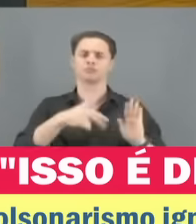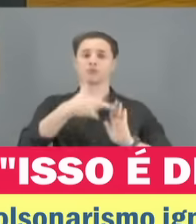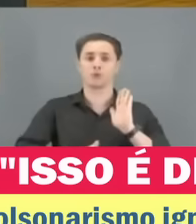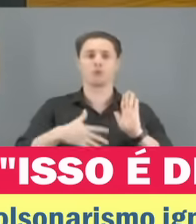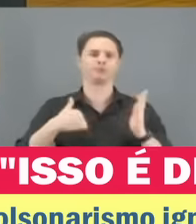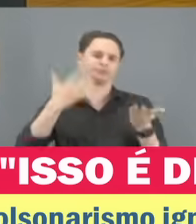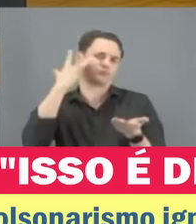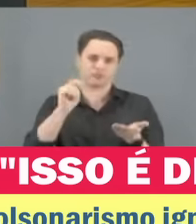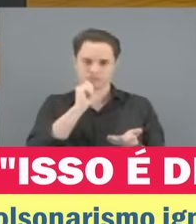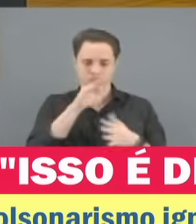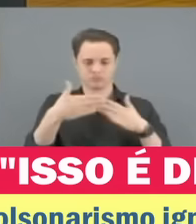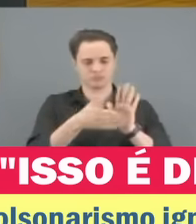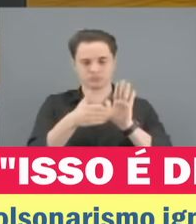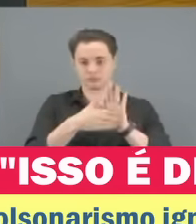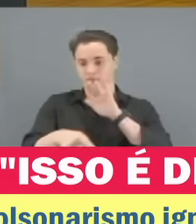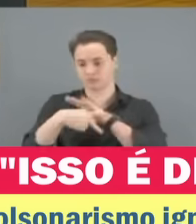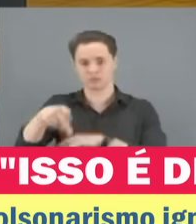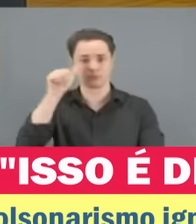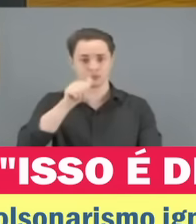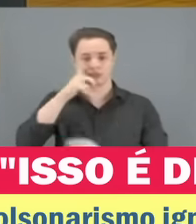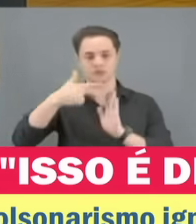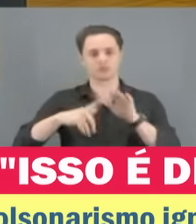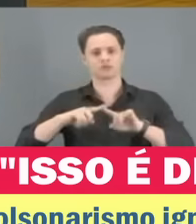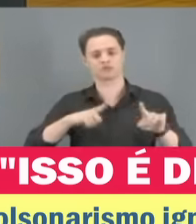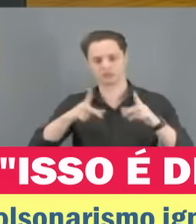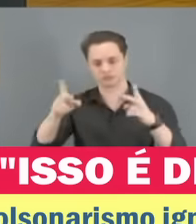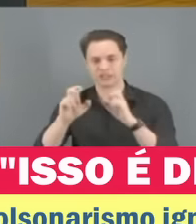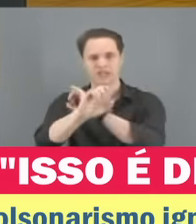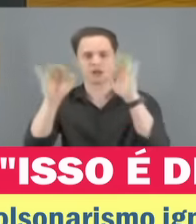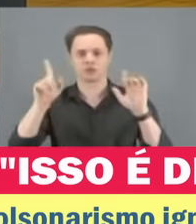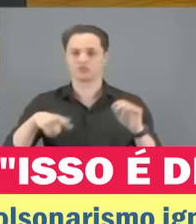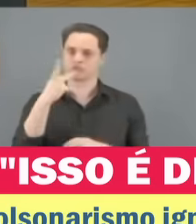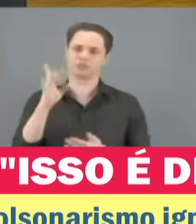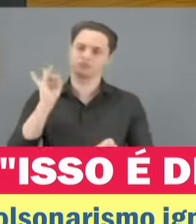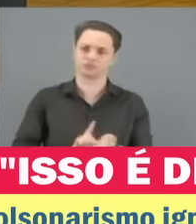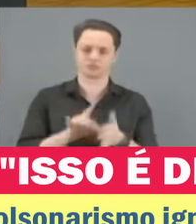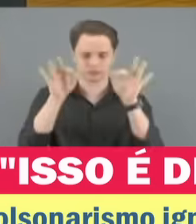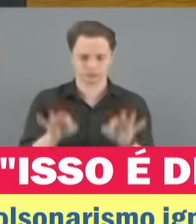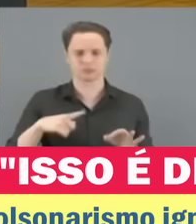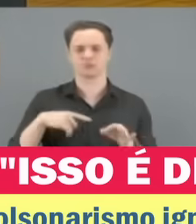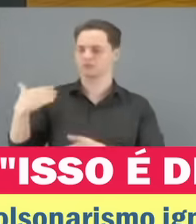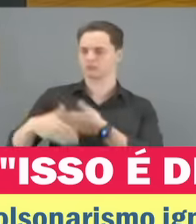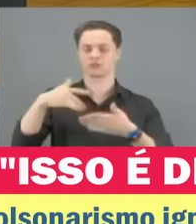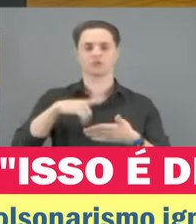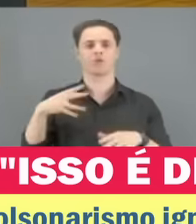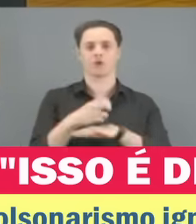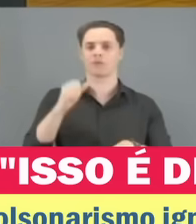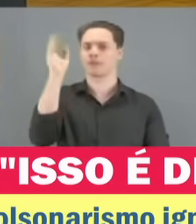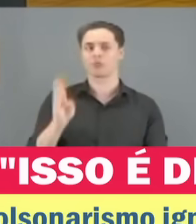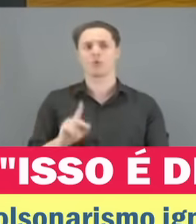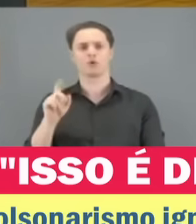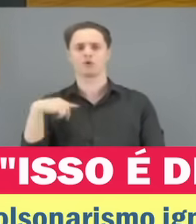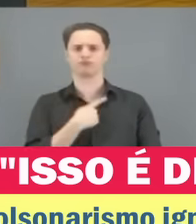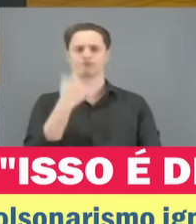não sei ainda das pretensões da relatora, mas me parece óbvio, ele dirá com certeza que houve um processo de golpe no Brasil, que é isso